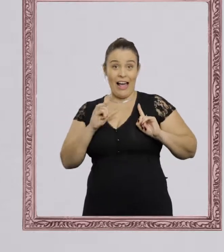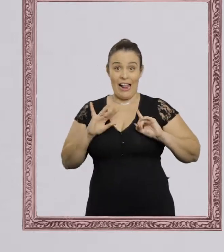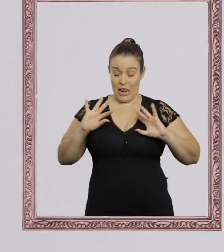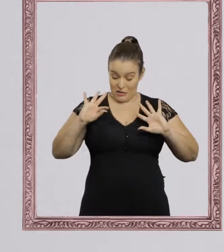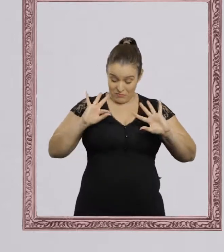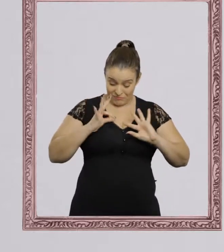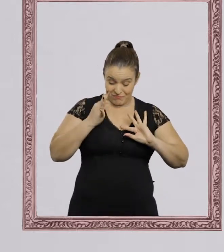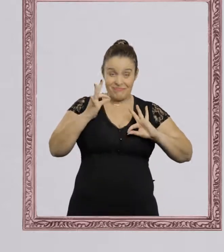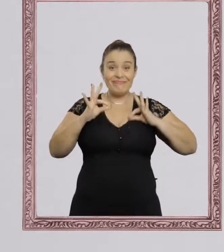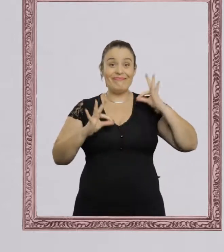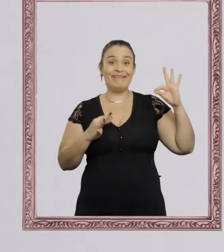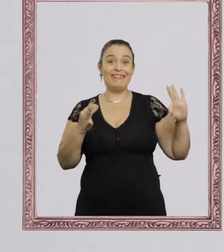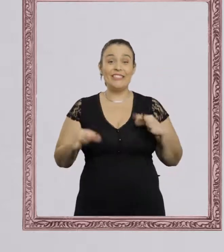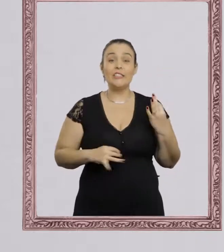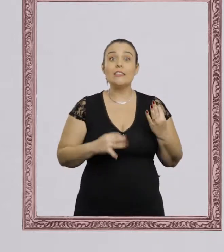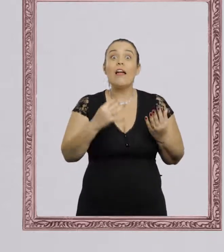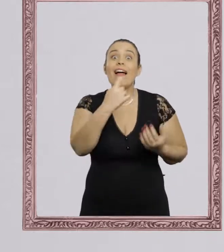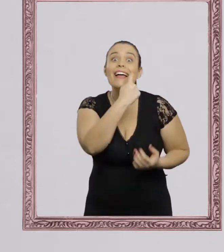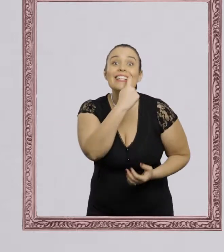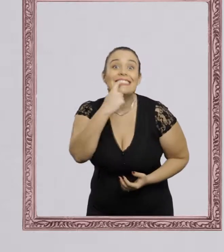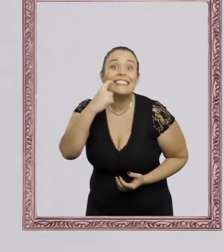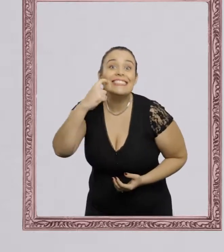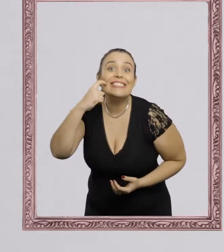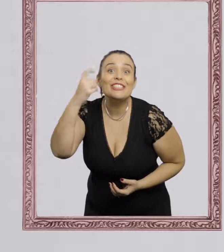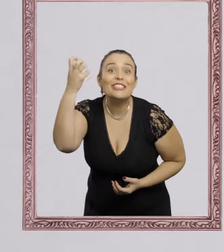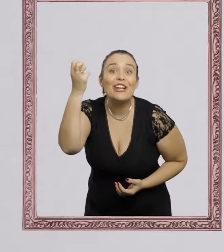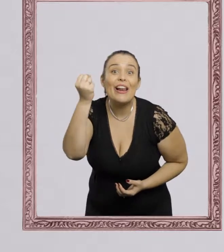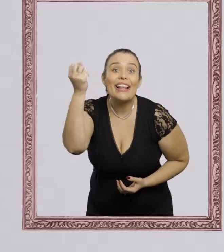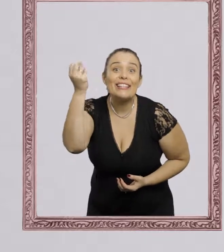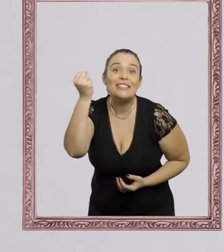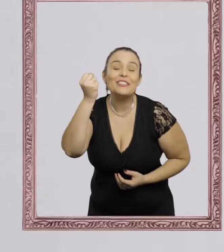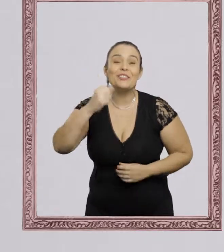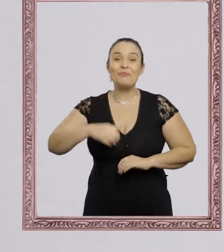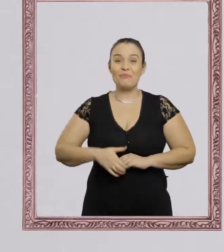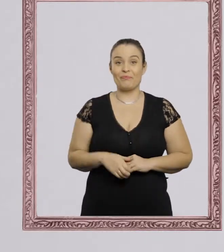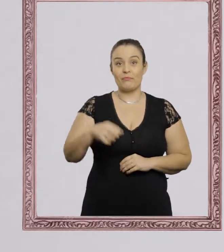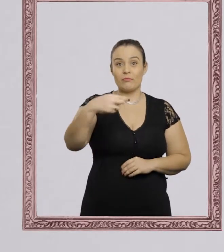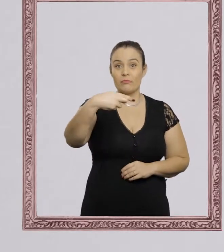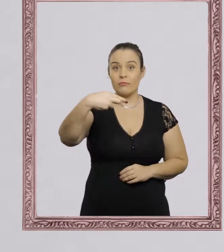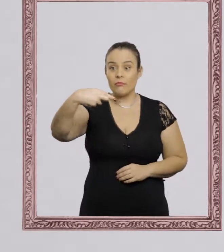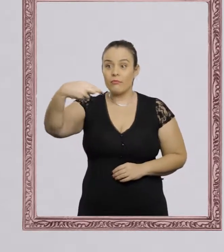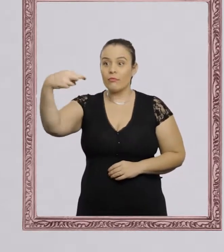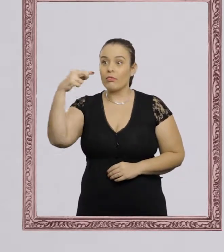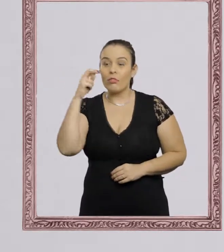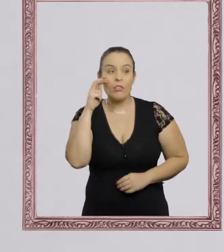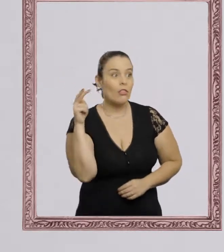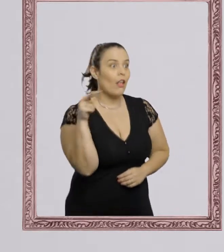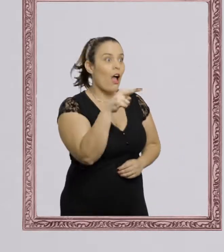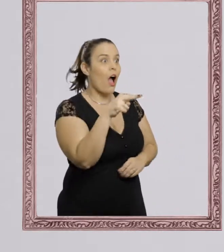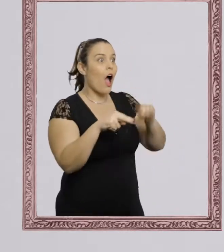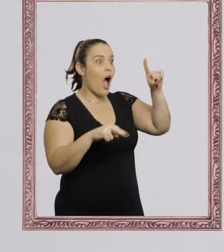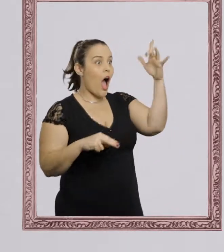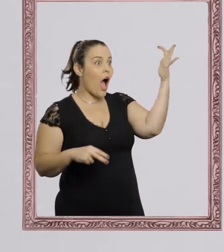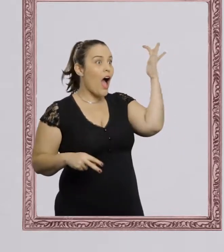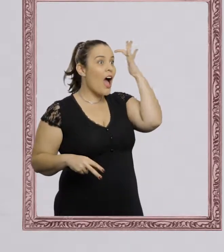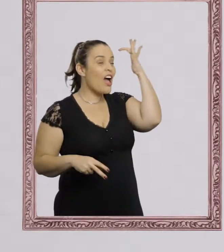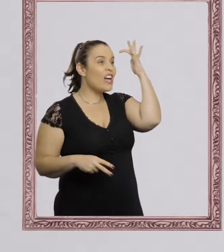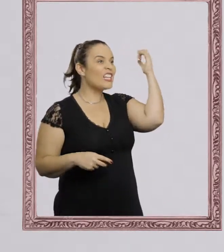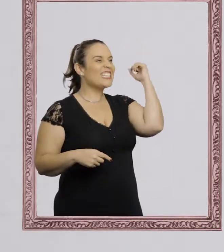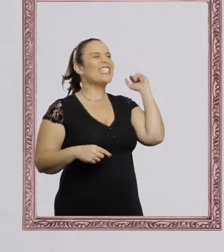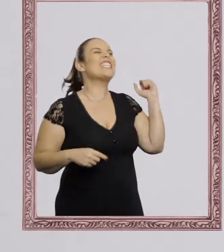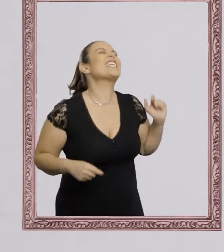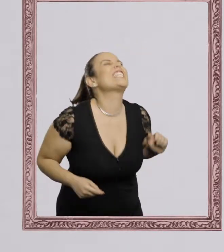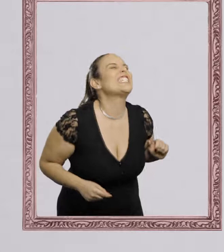e seiva das árvores. Ele ainda tinha todos os dentes de leite. Peter Pan viu que a Sra. Darling era adulta.